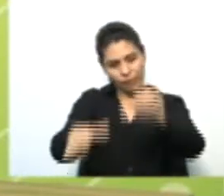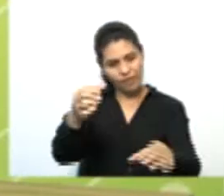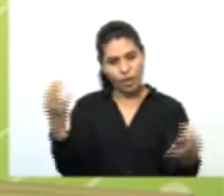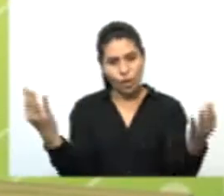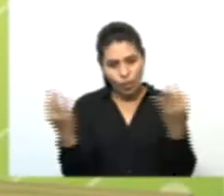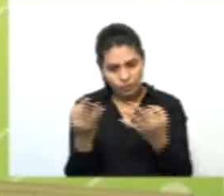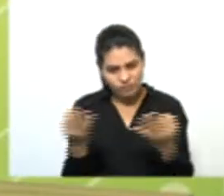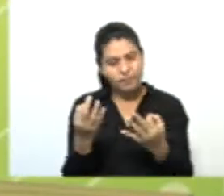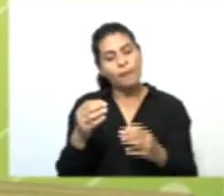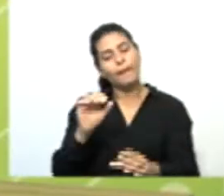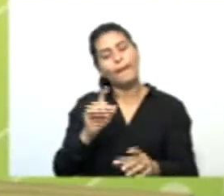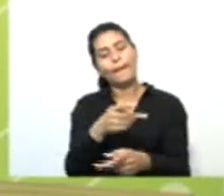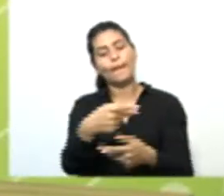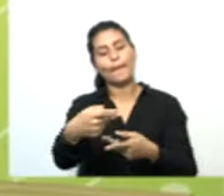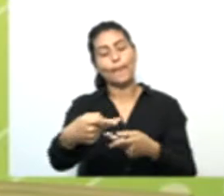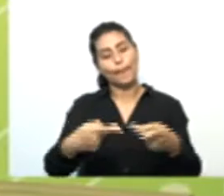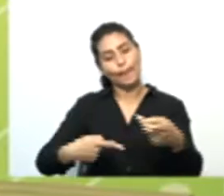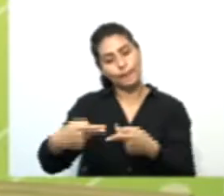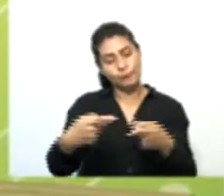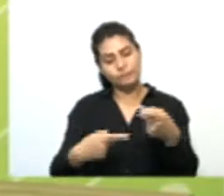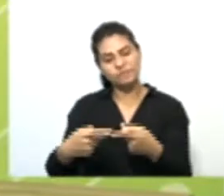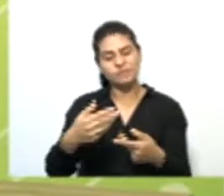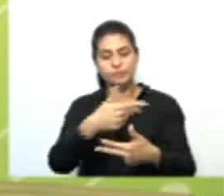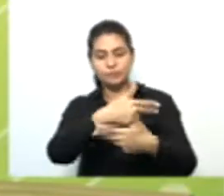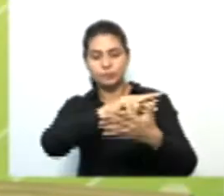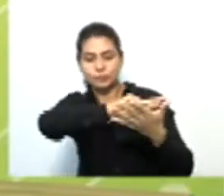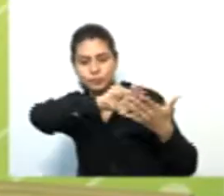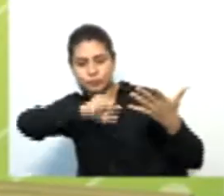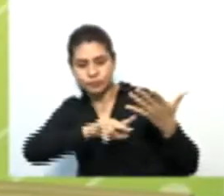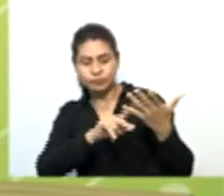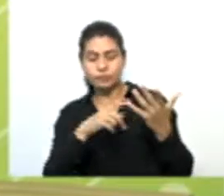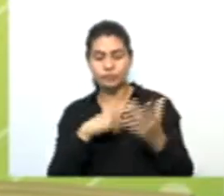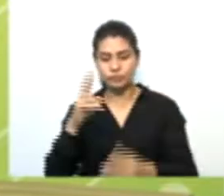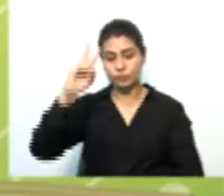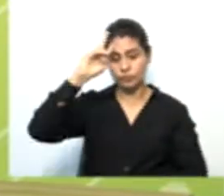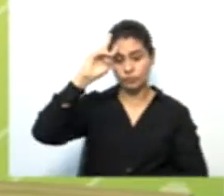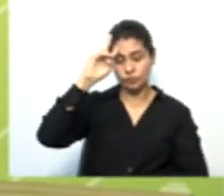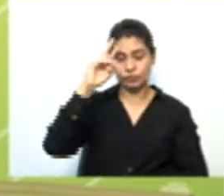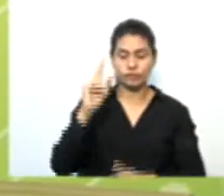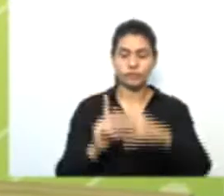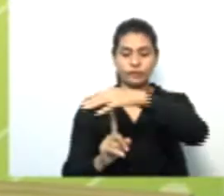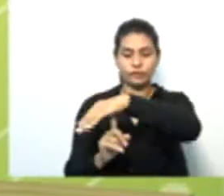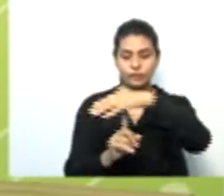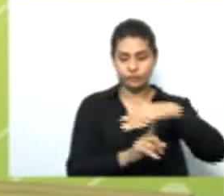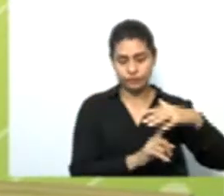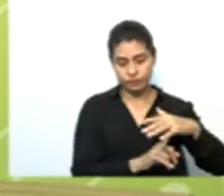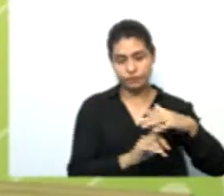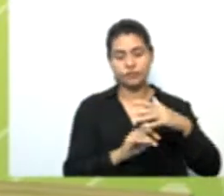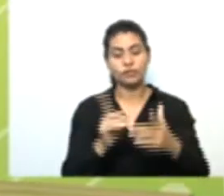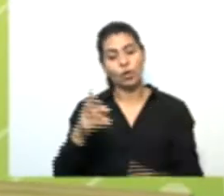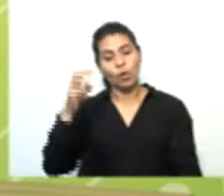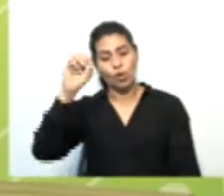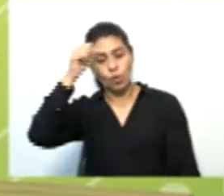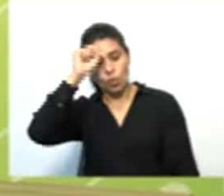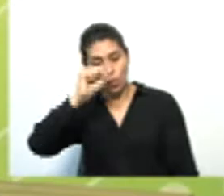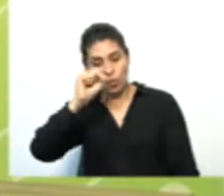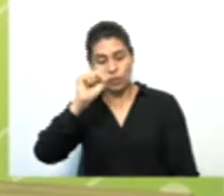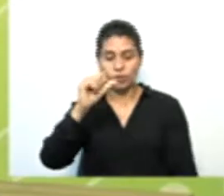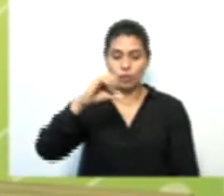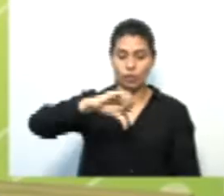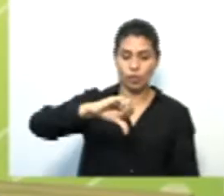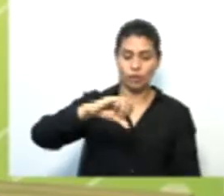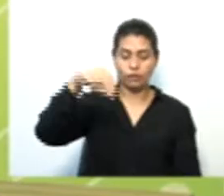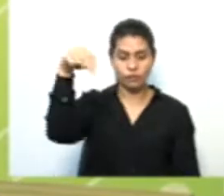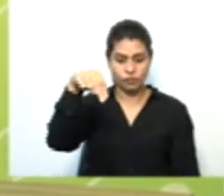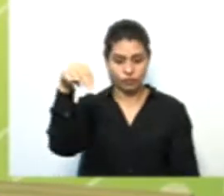na categoria Projeto Multidisciplinar durante a segunda-feira de estágio e negócios, realizada nos dias 8 e 9 de